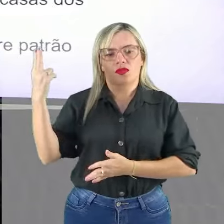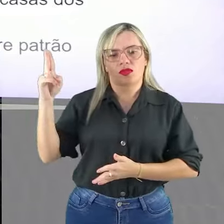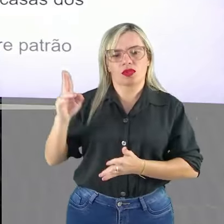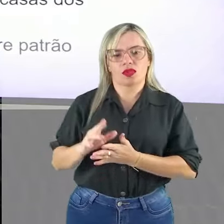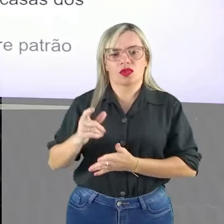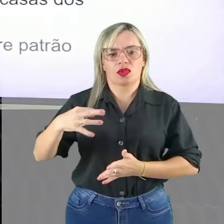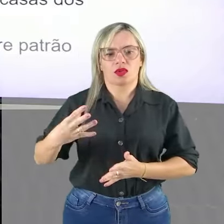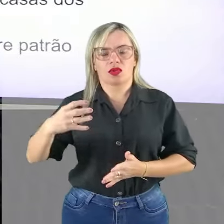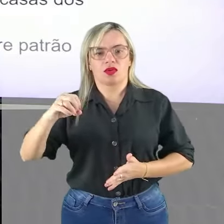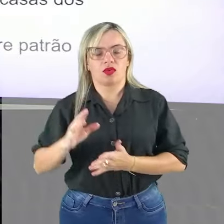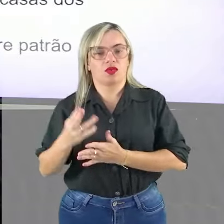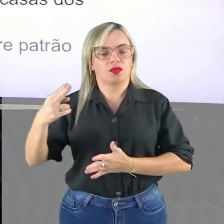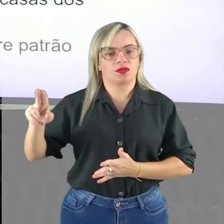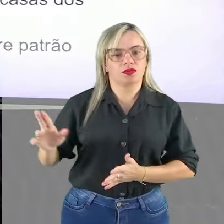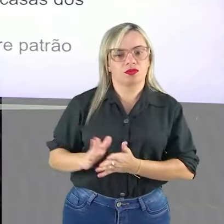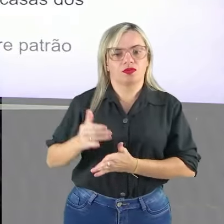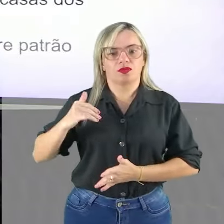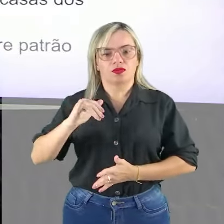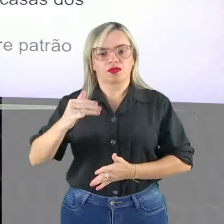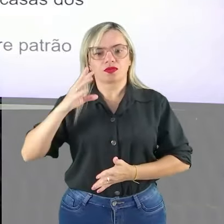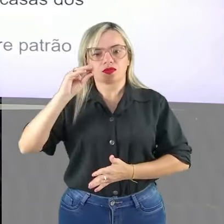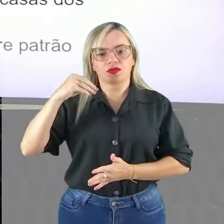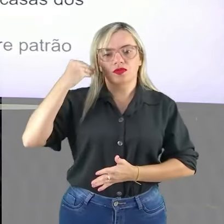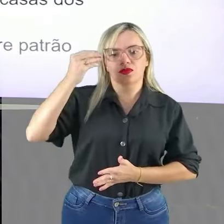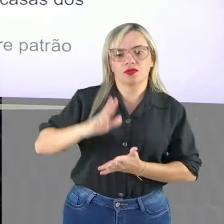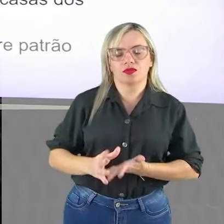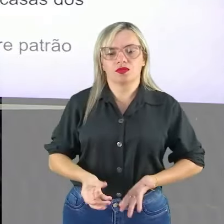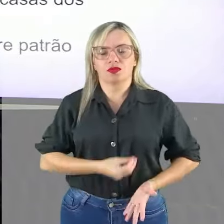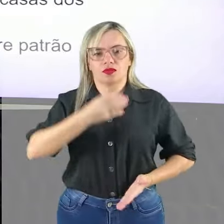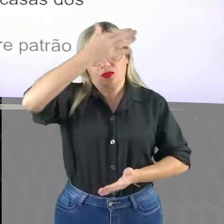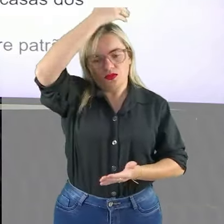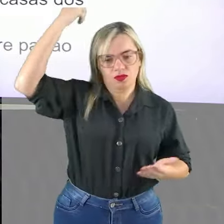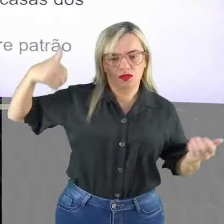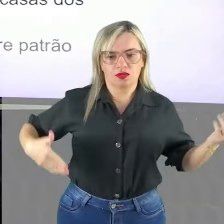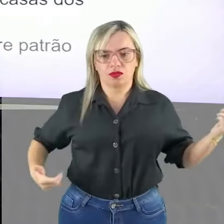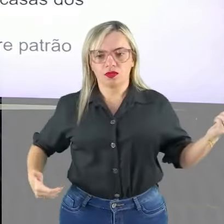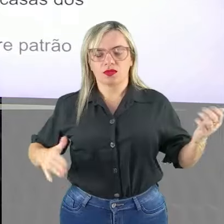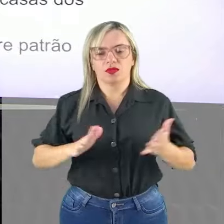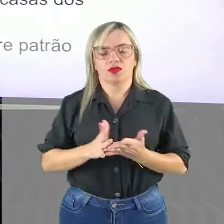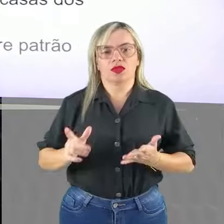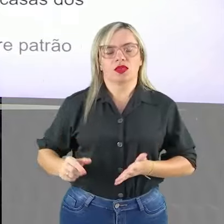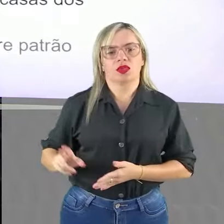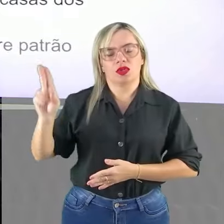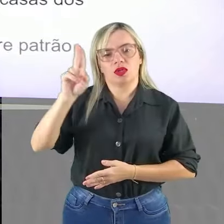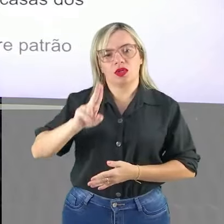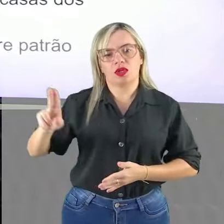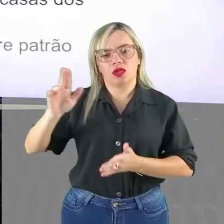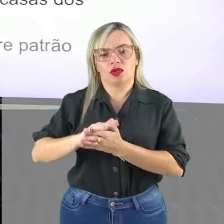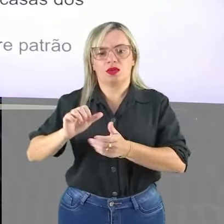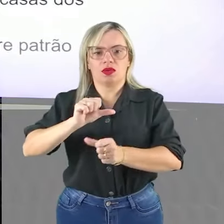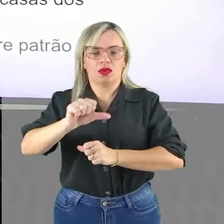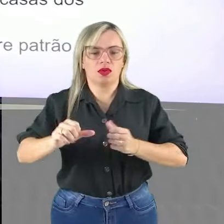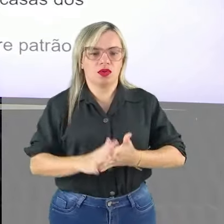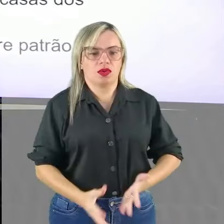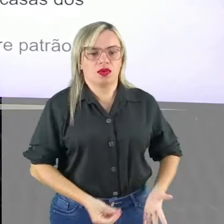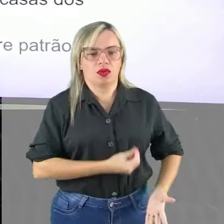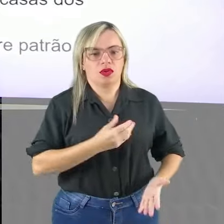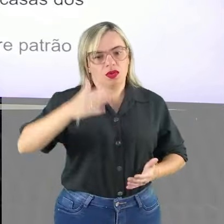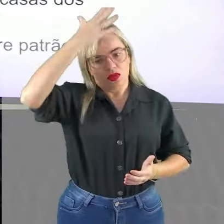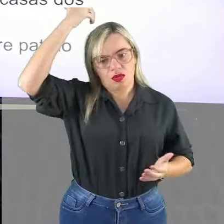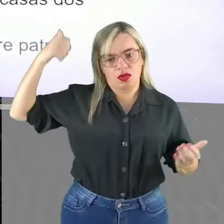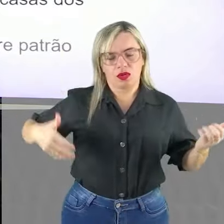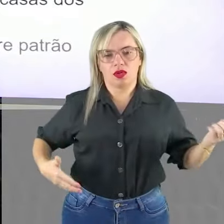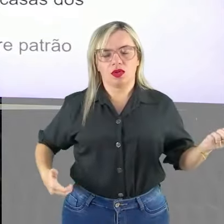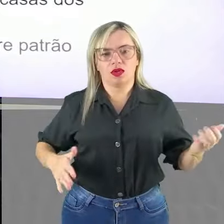acabei de falar nra experiência que viveu no México né então ela saiu do Uruguai para morar no México só que no